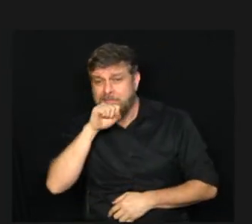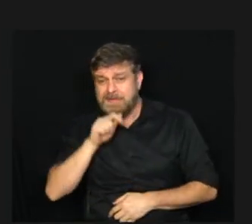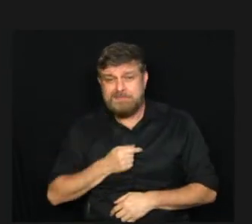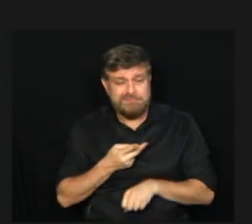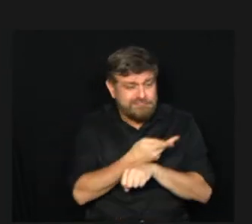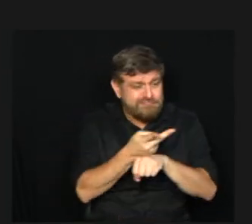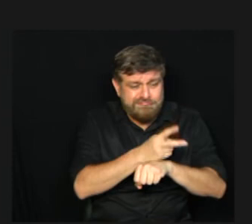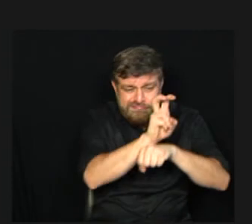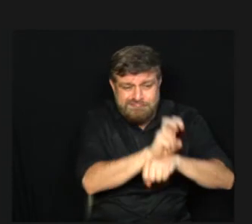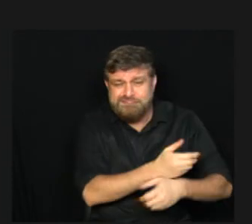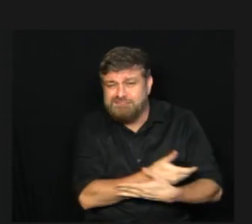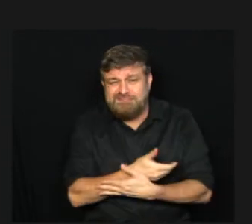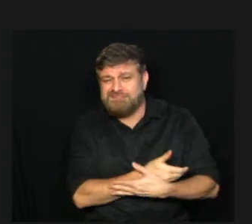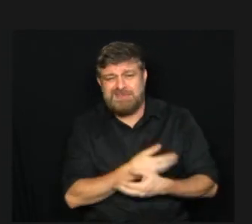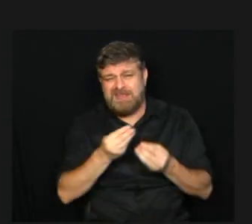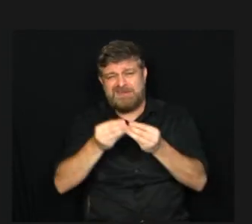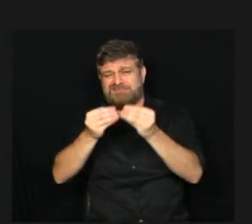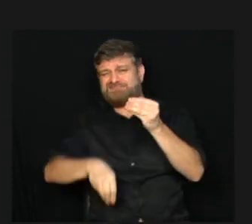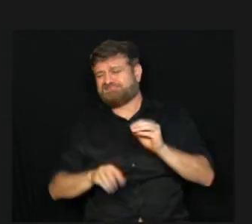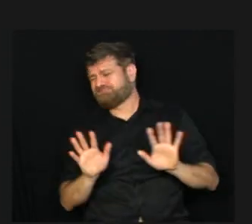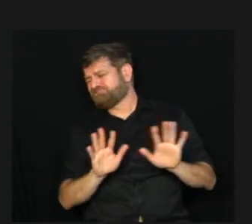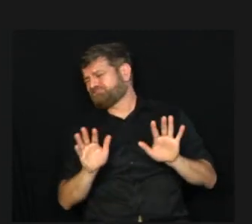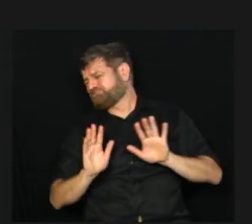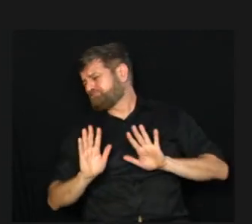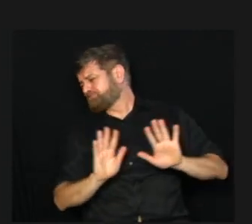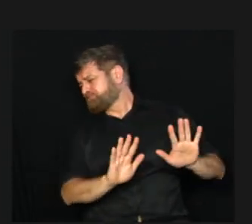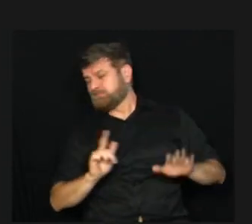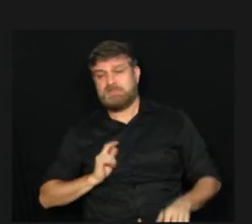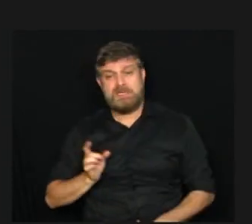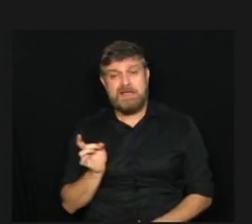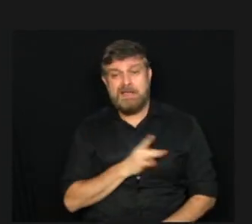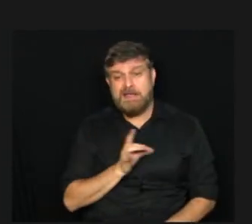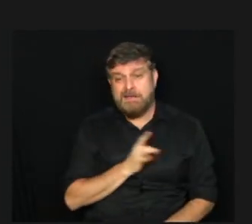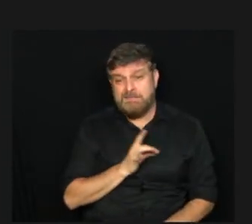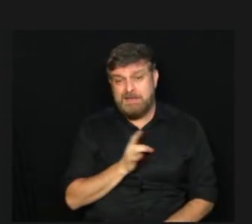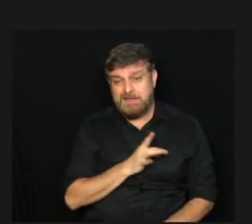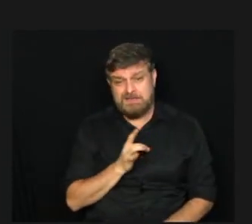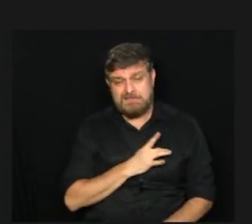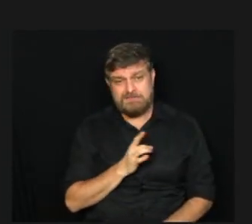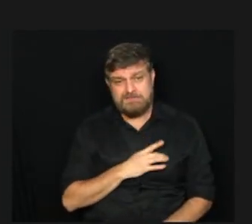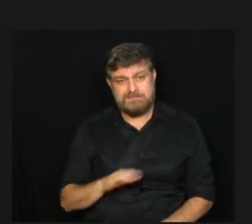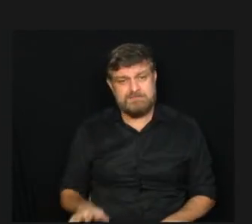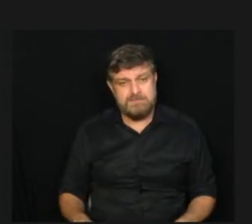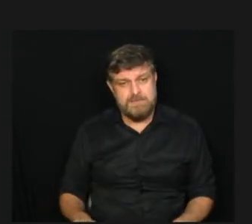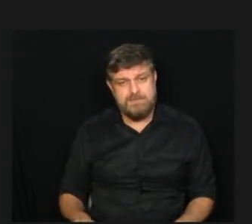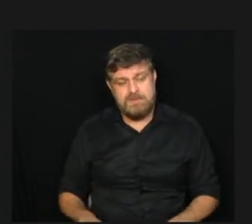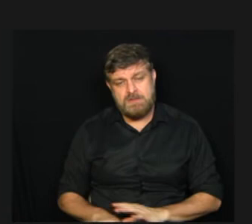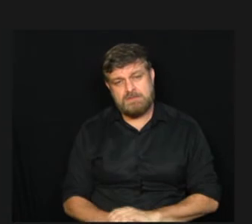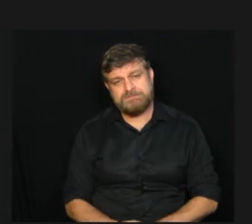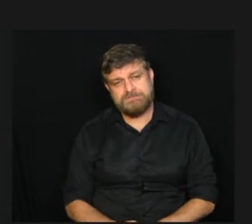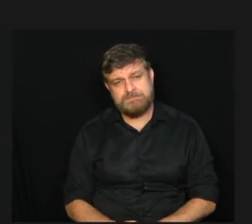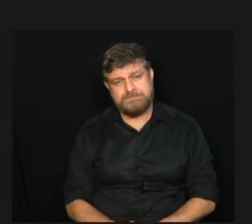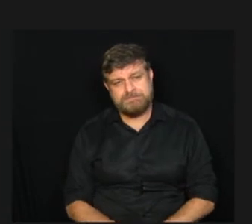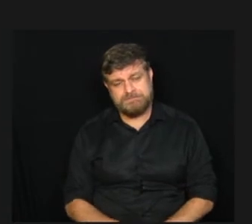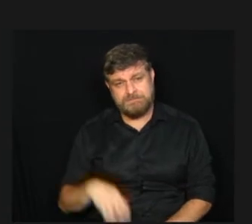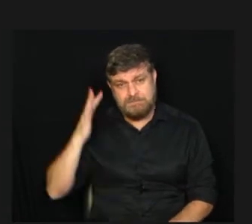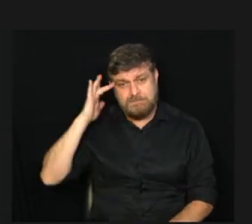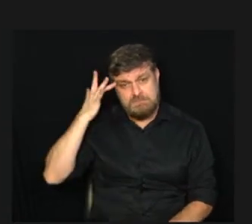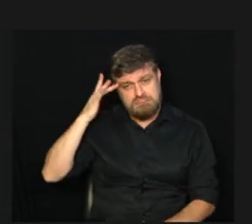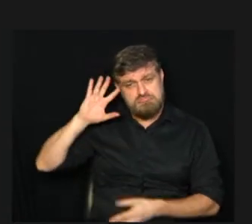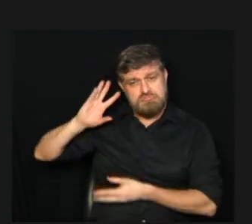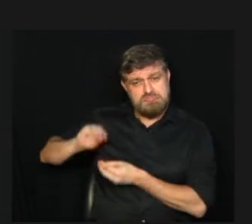procurando creche nessa época da pandemia, tem um certo medo, um certo receio. Então, eu acho que é isso.